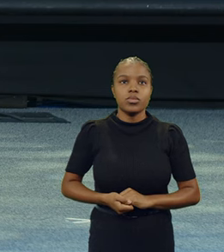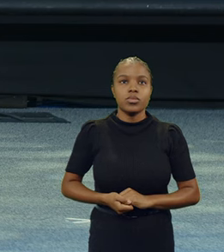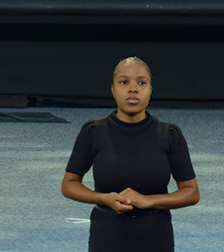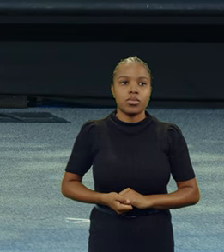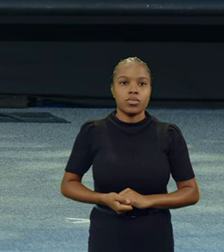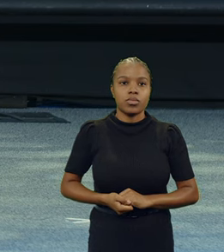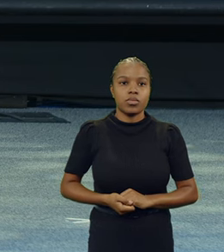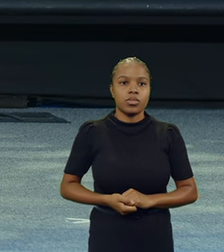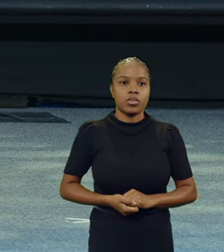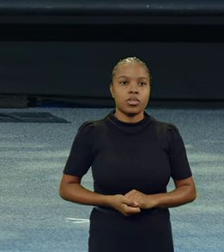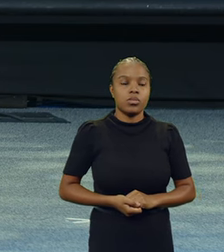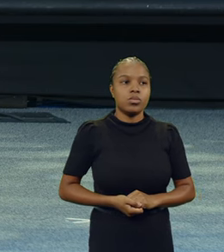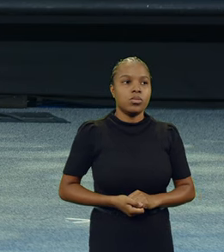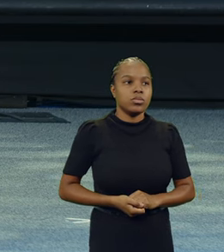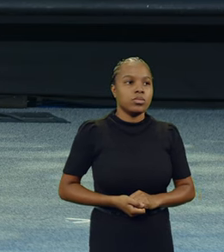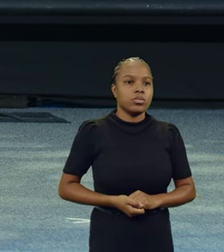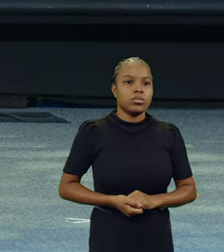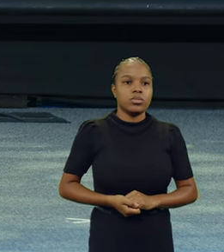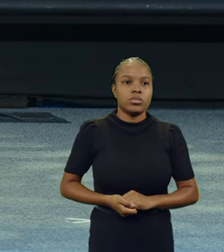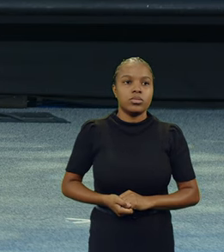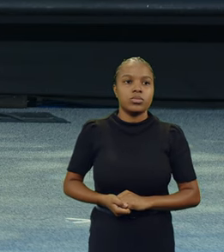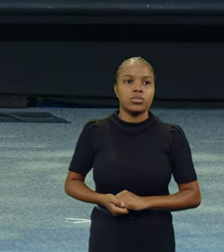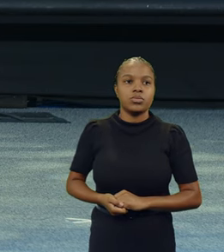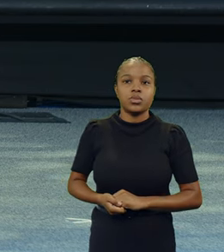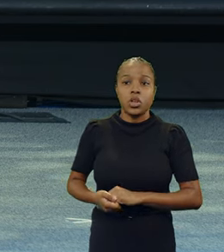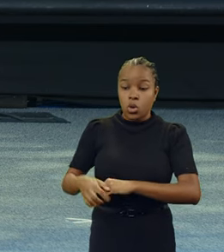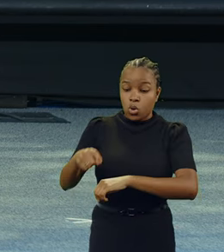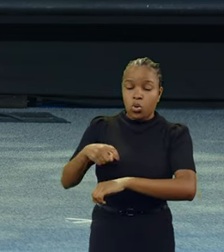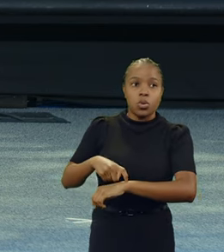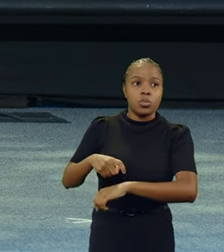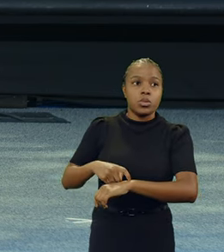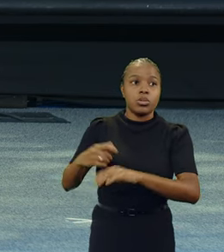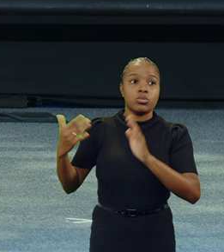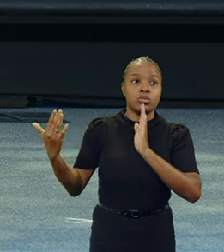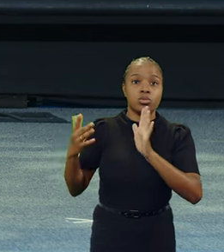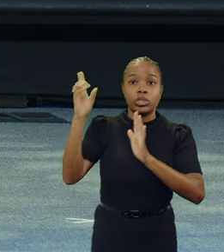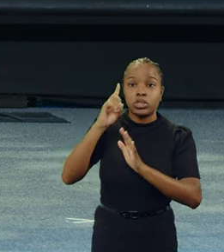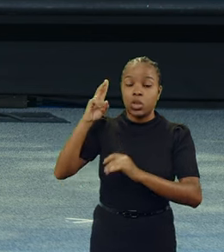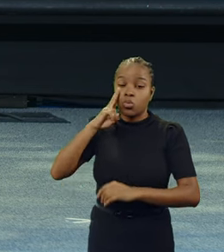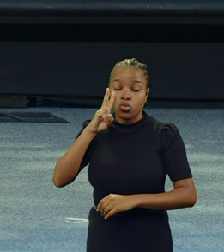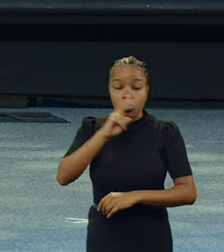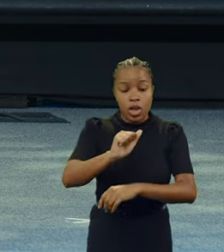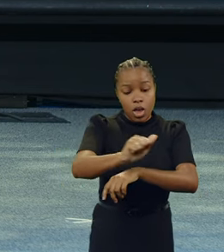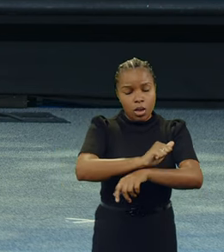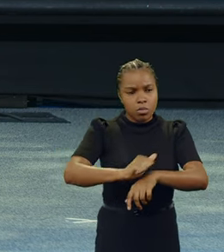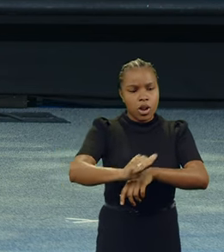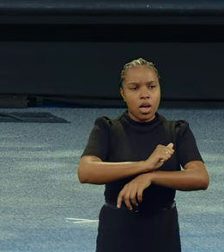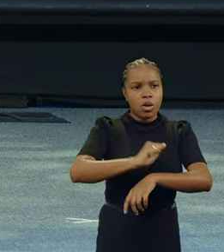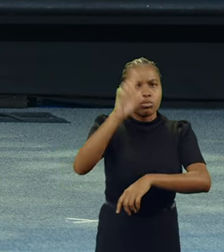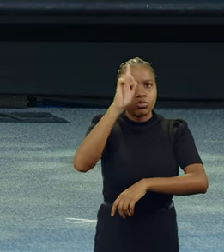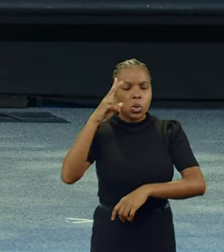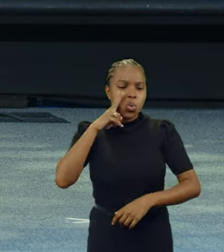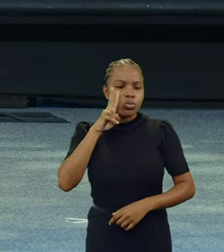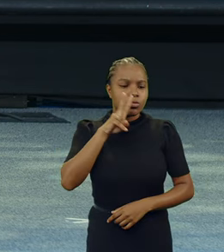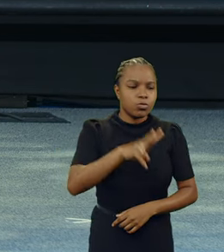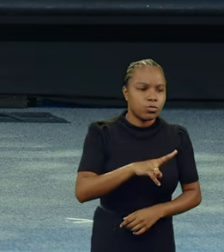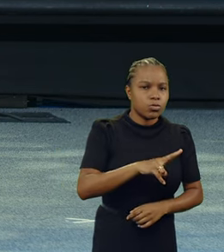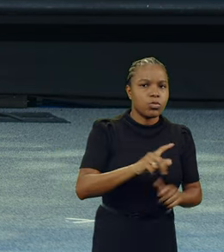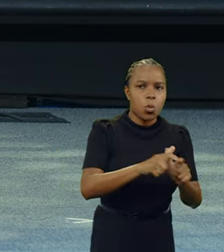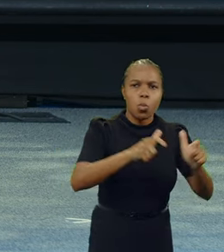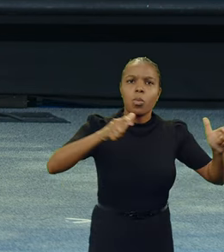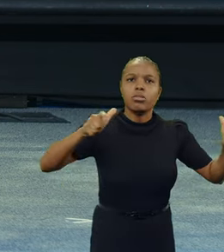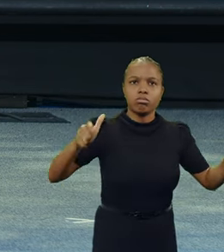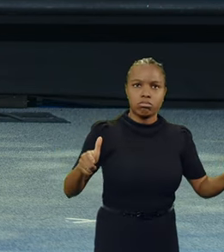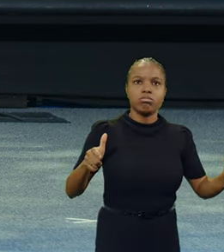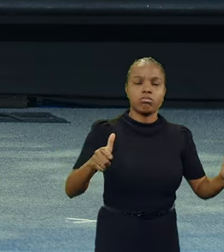Voltando um pouco lá atrás, quando Deus vê Abraão, Deus vê uma nação e dessa nação o Messias.